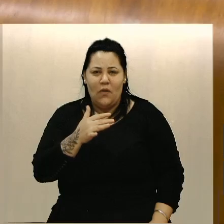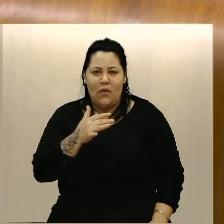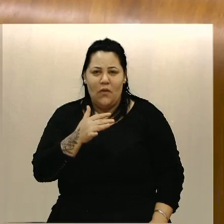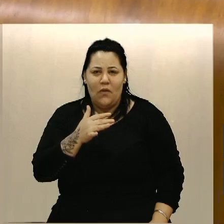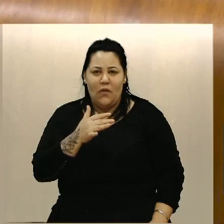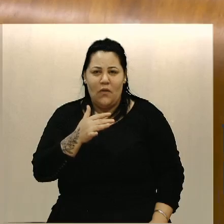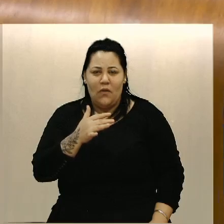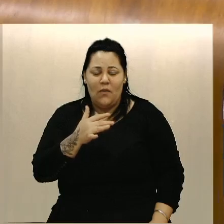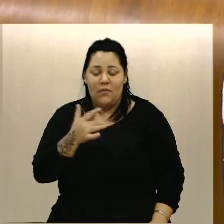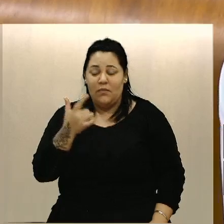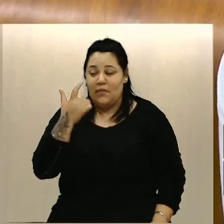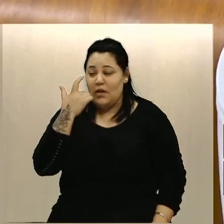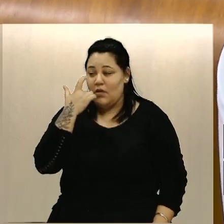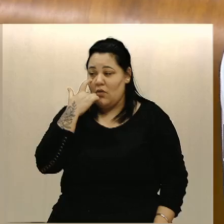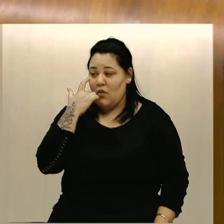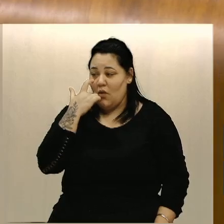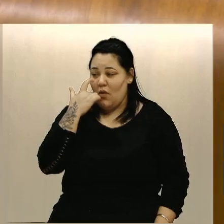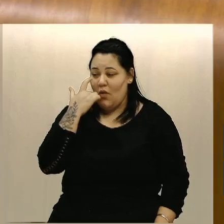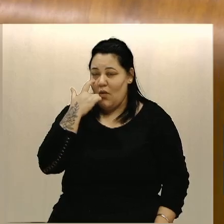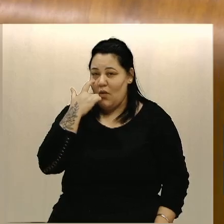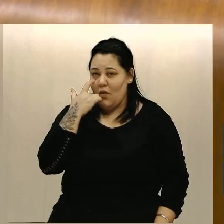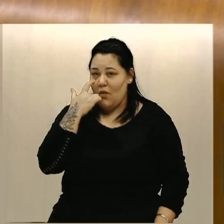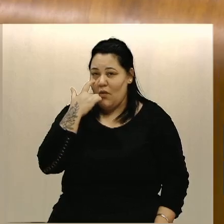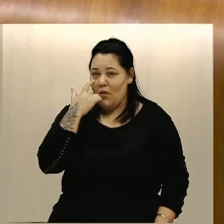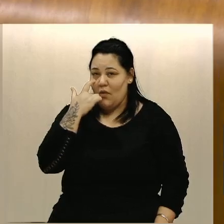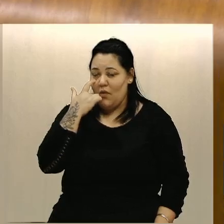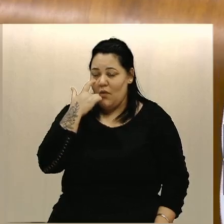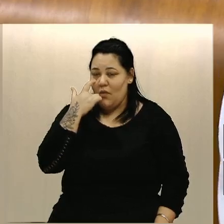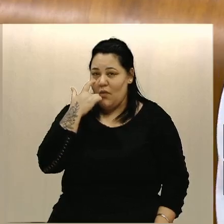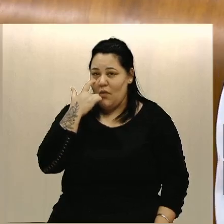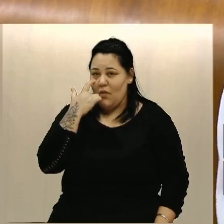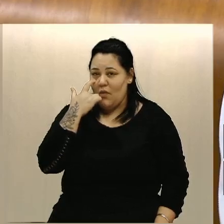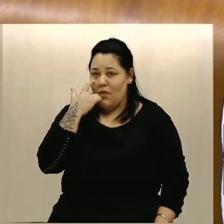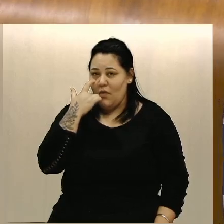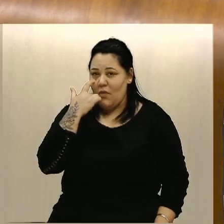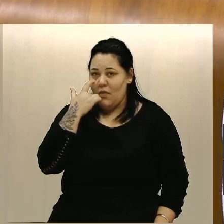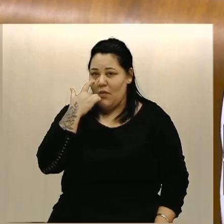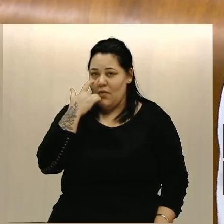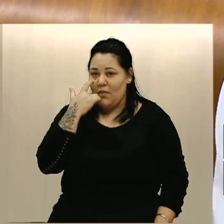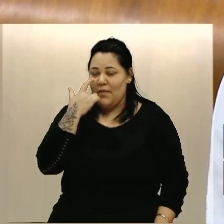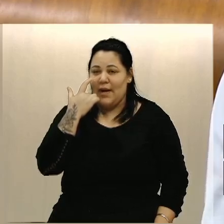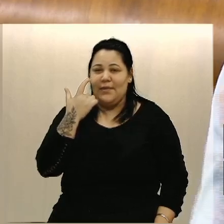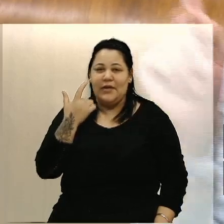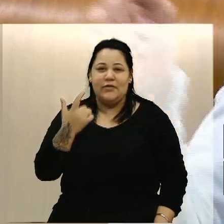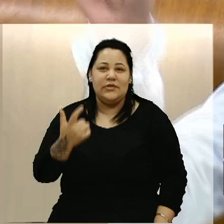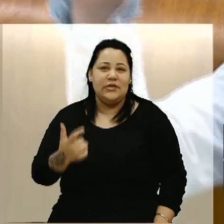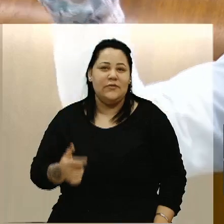para os olhos, as sobrancelhas e a boca.